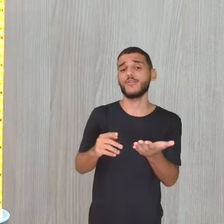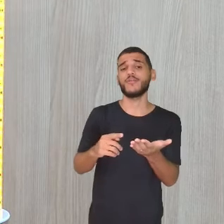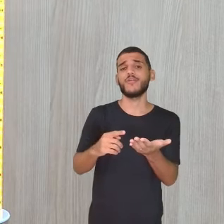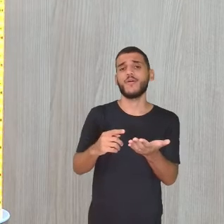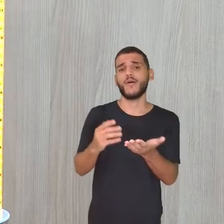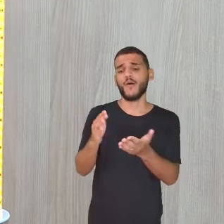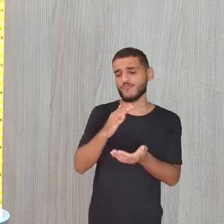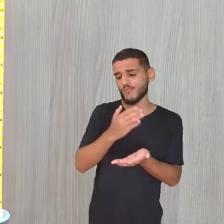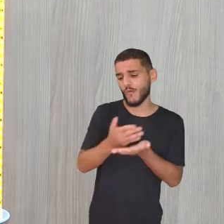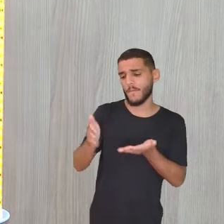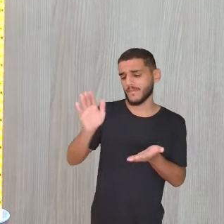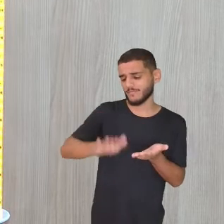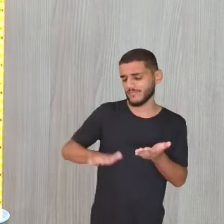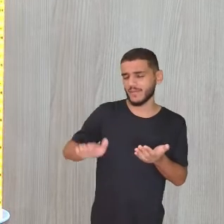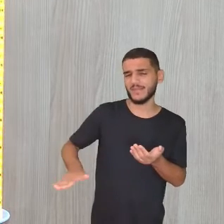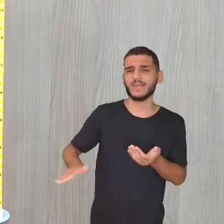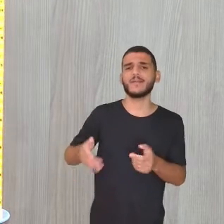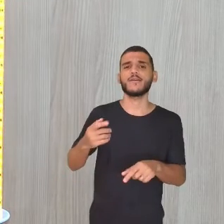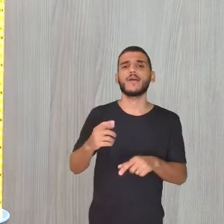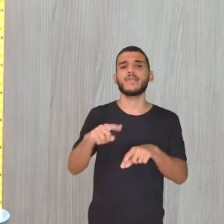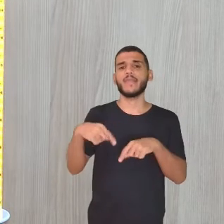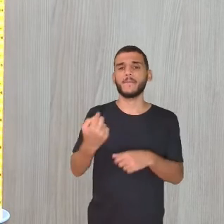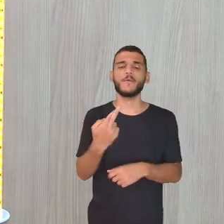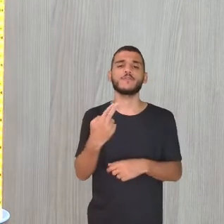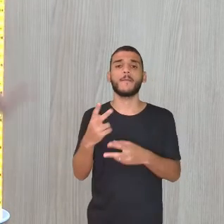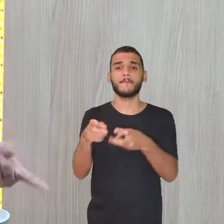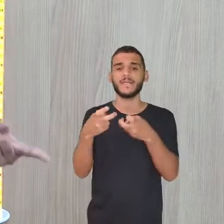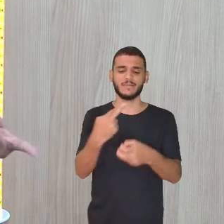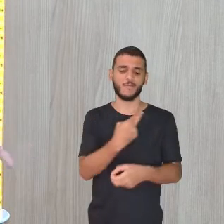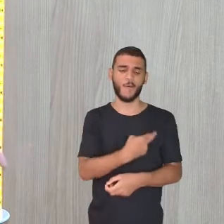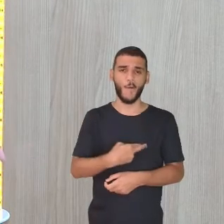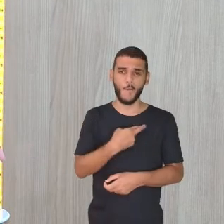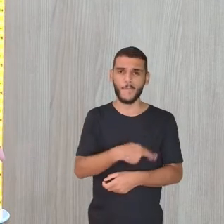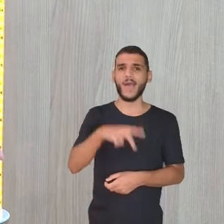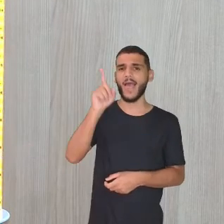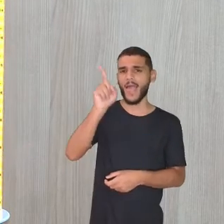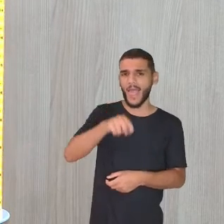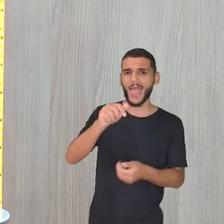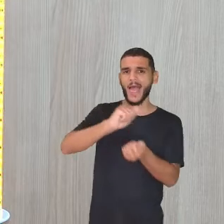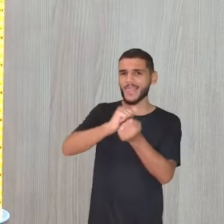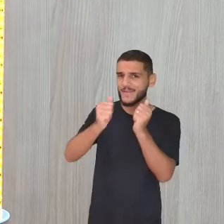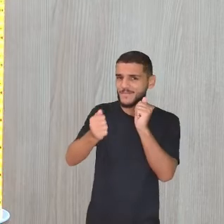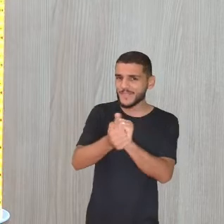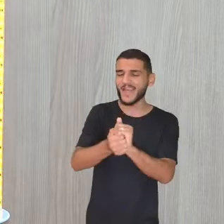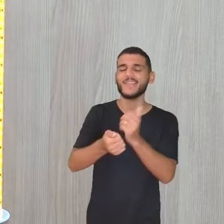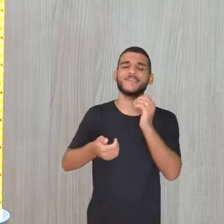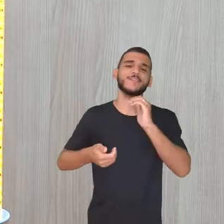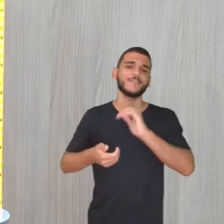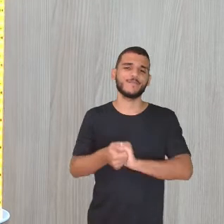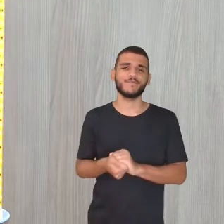você fica mais velho, você percebe que alguns romances são, inclusive, adaptados para histórias em quadrinhos. Não necessariamente para